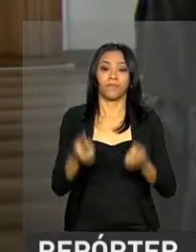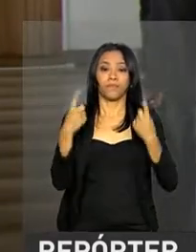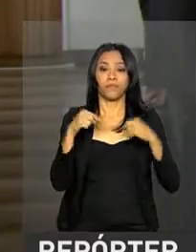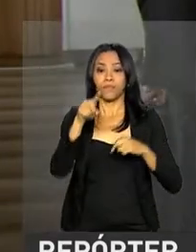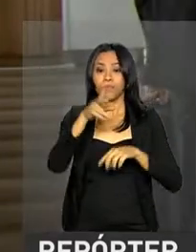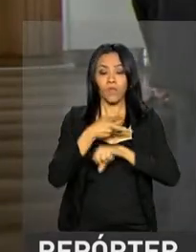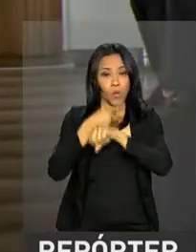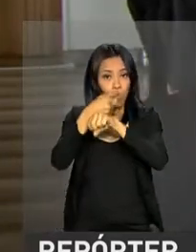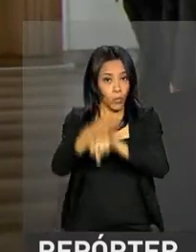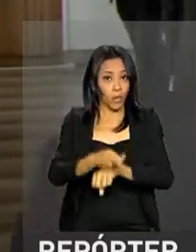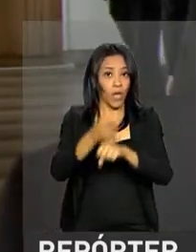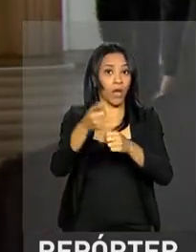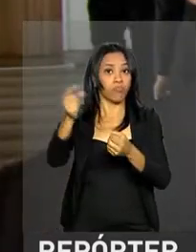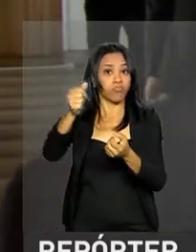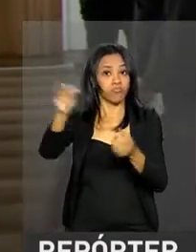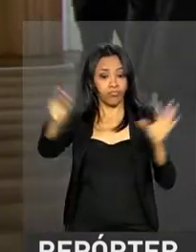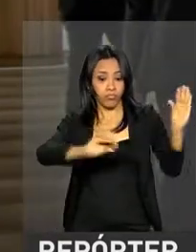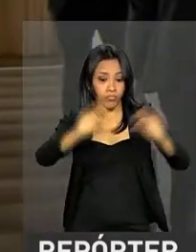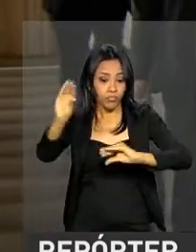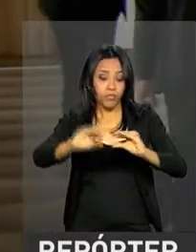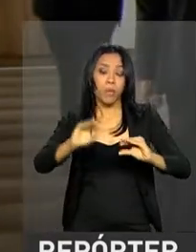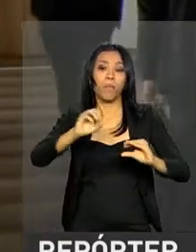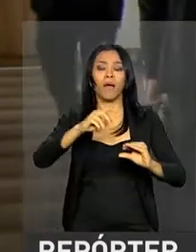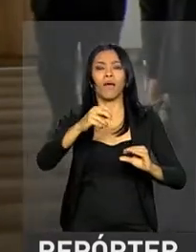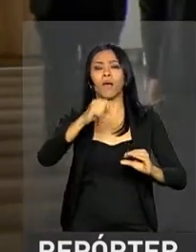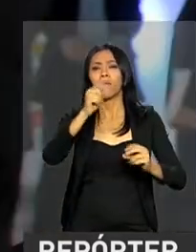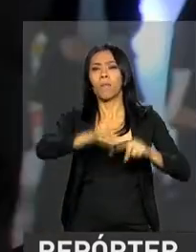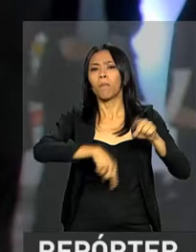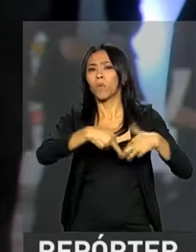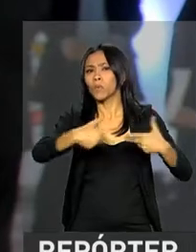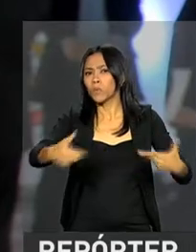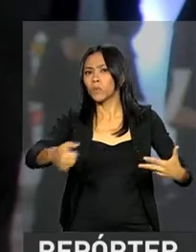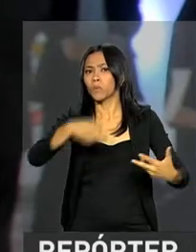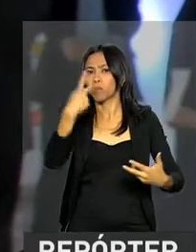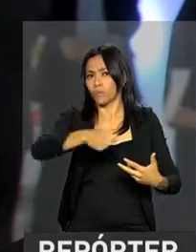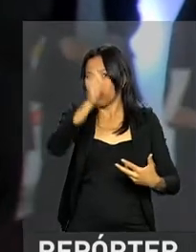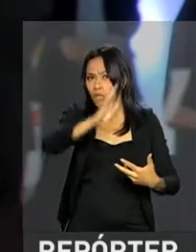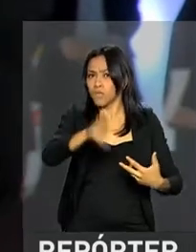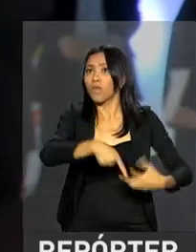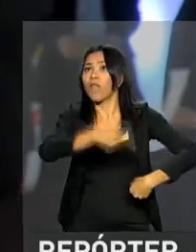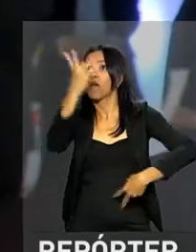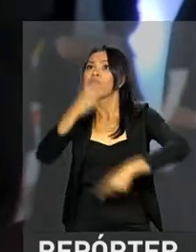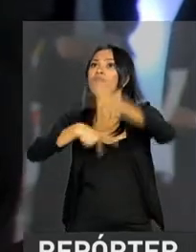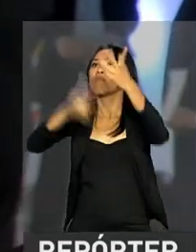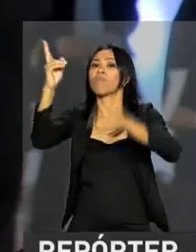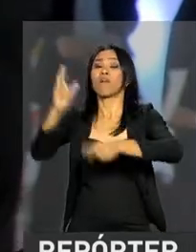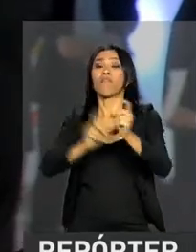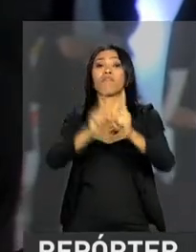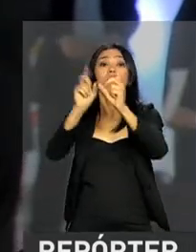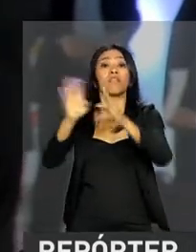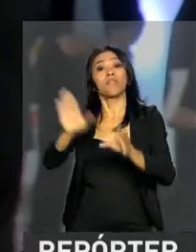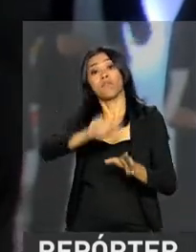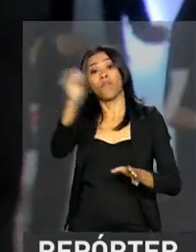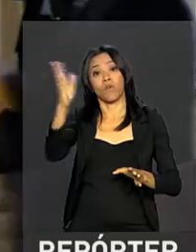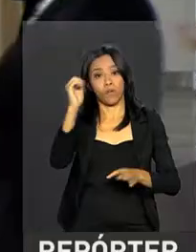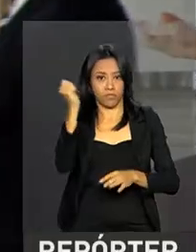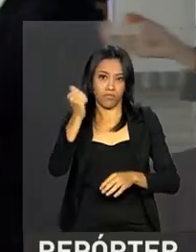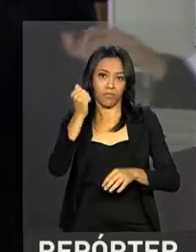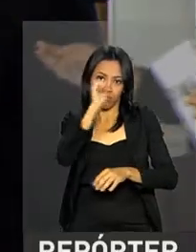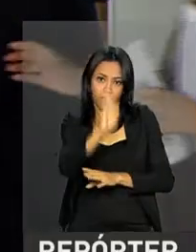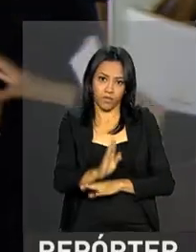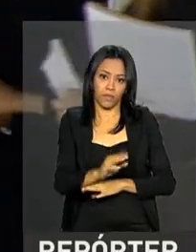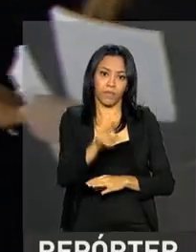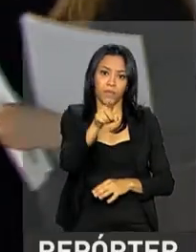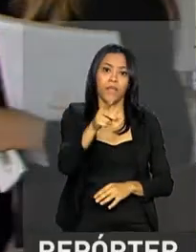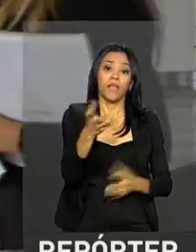buscar investimentos para levar produtos nacionais ao exterior. Esse empresário quer vender pirarucu em todo o mundo. É uma